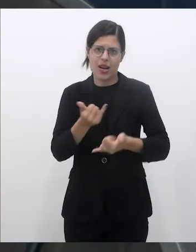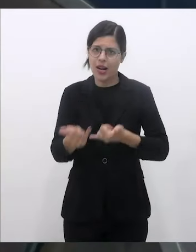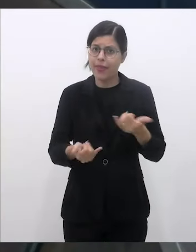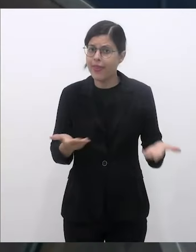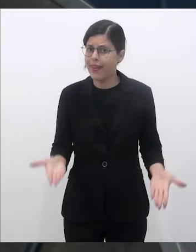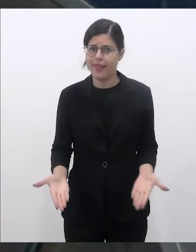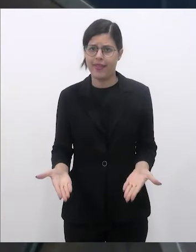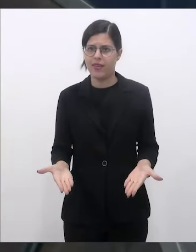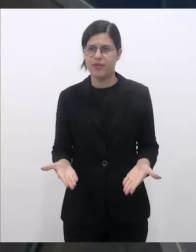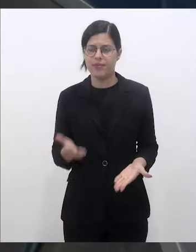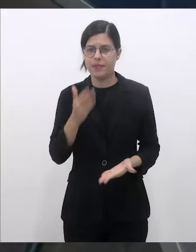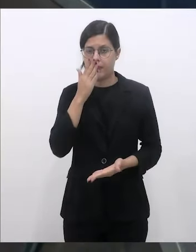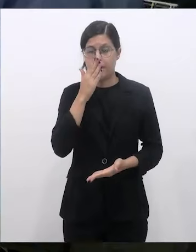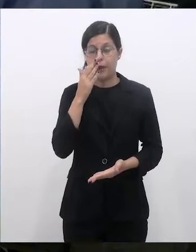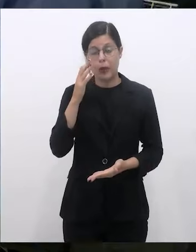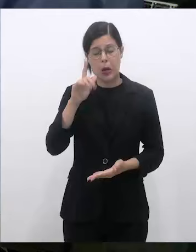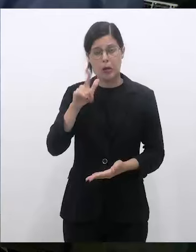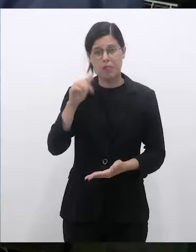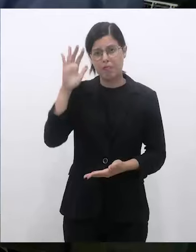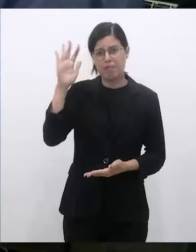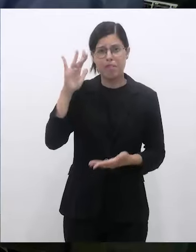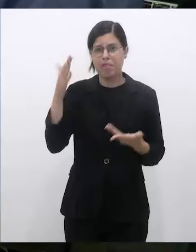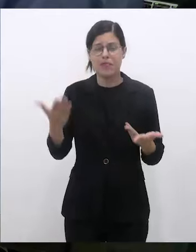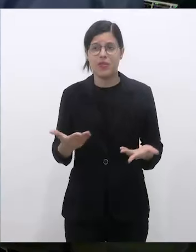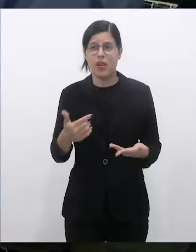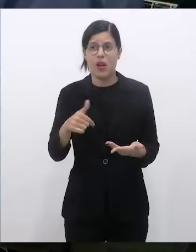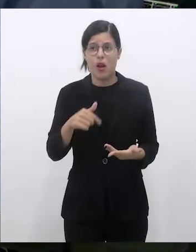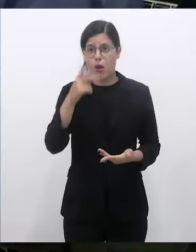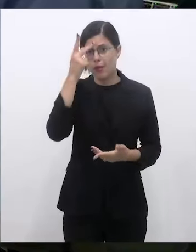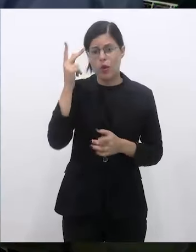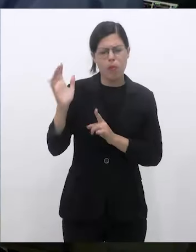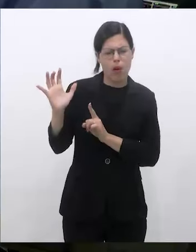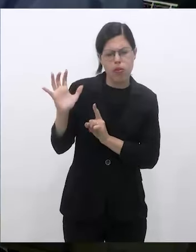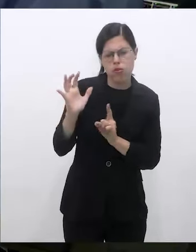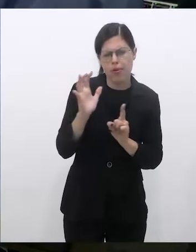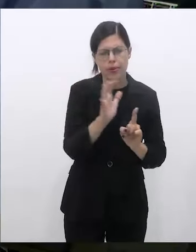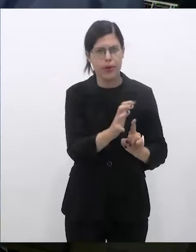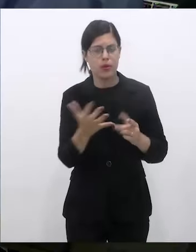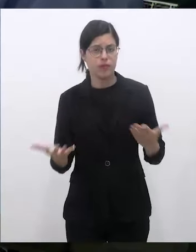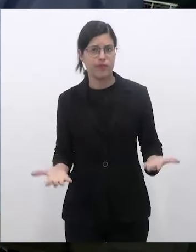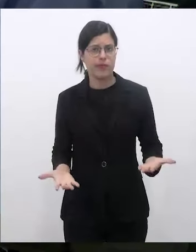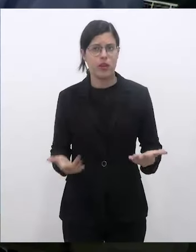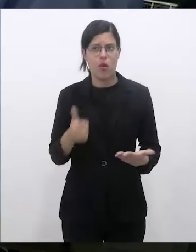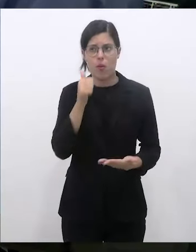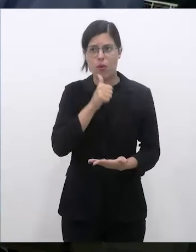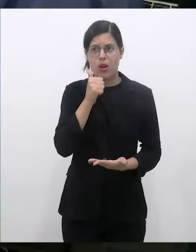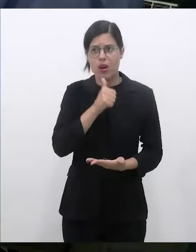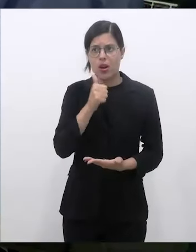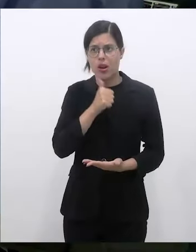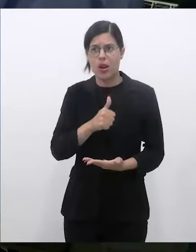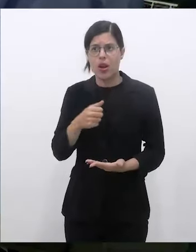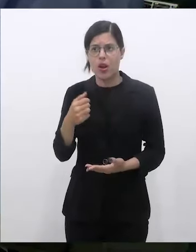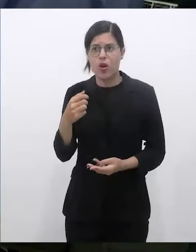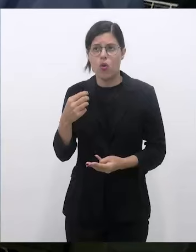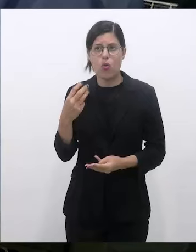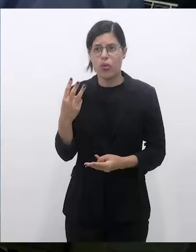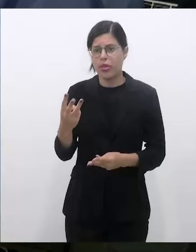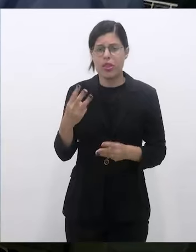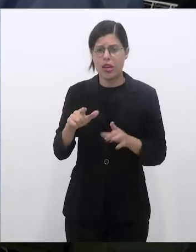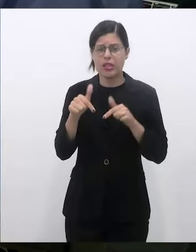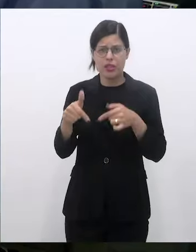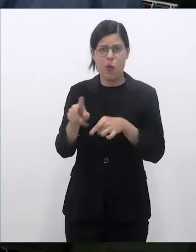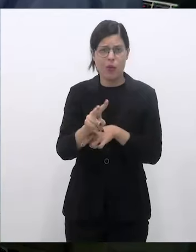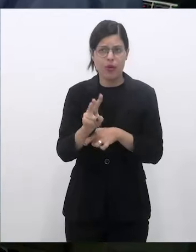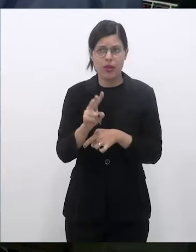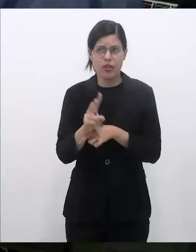Quer falar de brincadeira? É brincadeira. É utopia. O cara tá ameaçando a mulher com o dedo na cara com medida protetiva de 3 cidades.